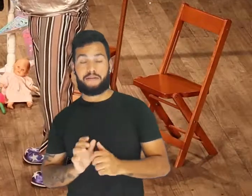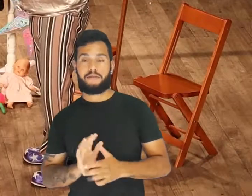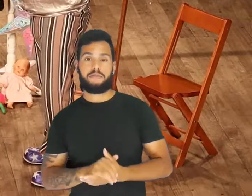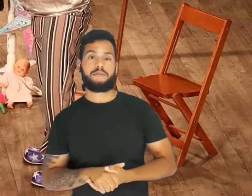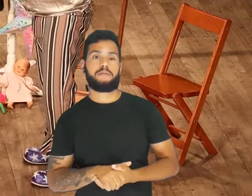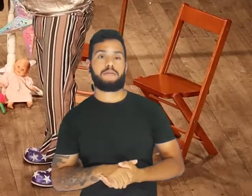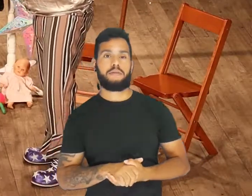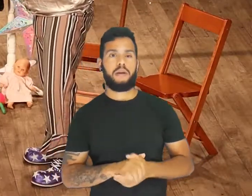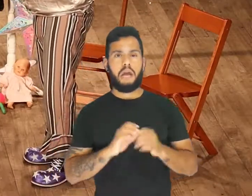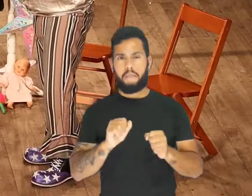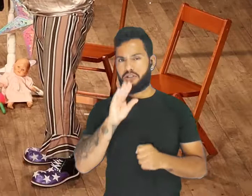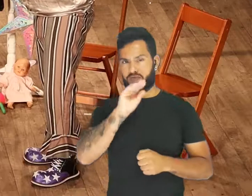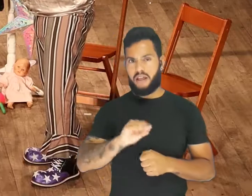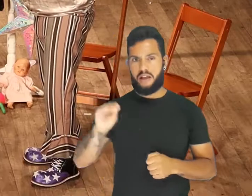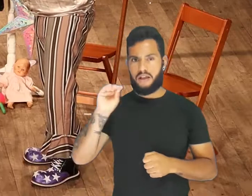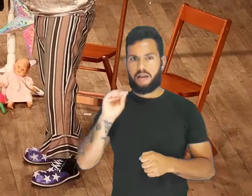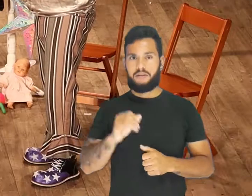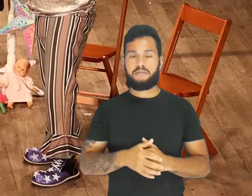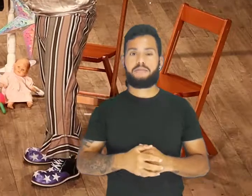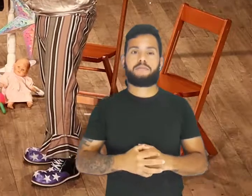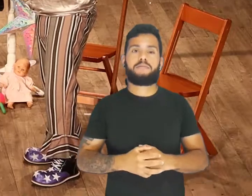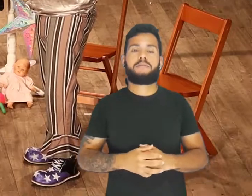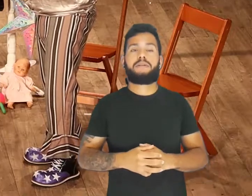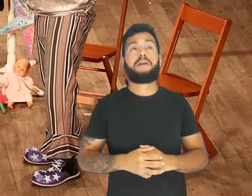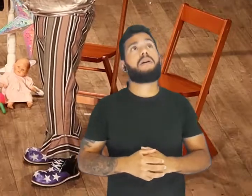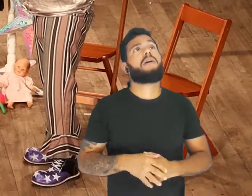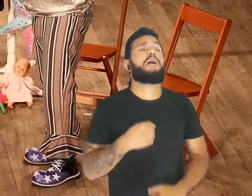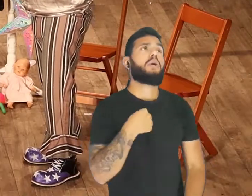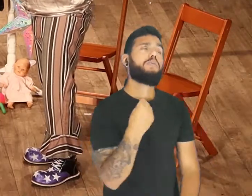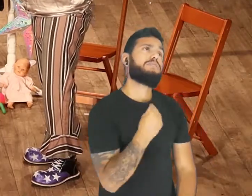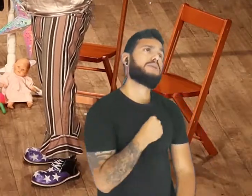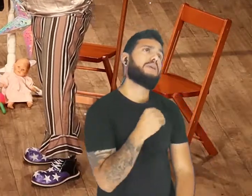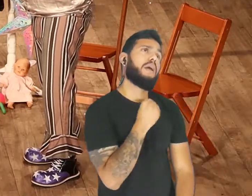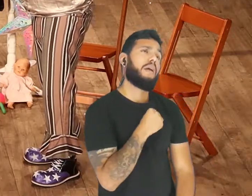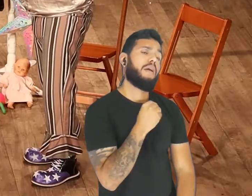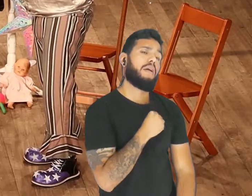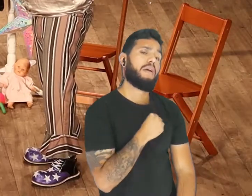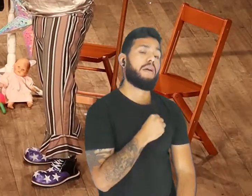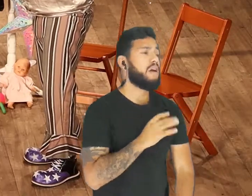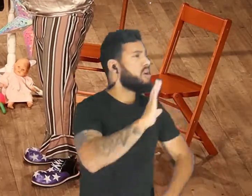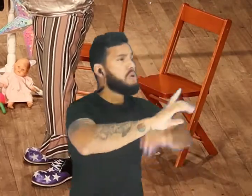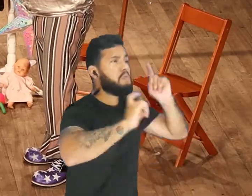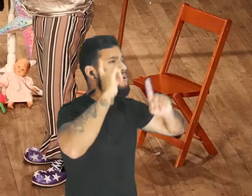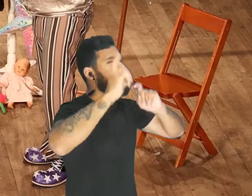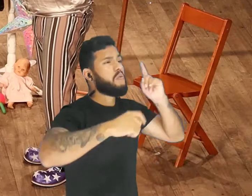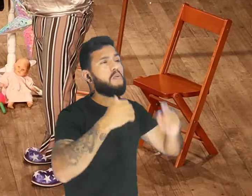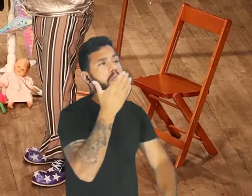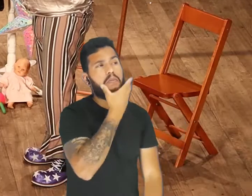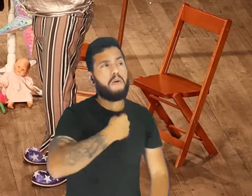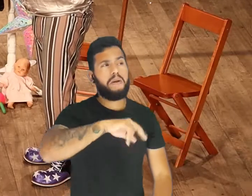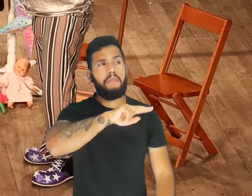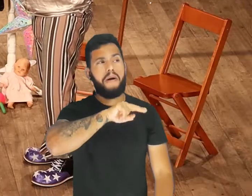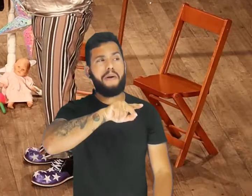Vai entrar outra coisa na cena agora. Isso, vai. Dá pra falar? Dá. Ah, eu